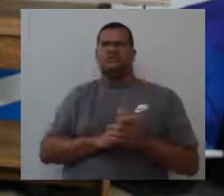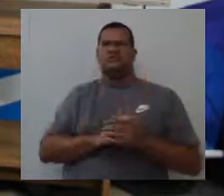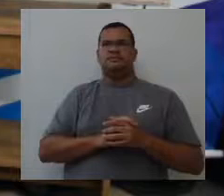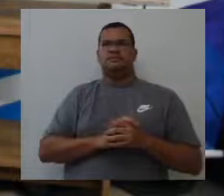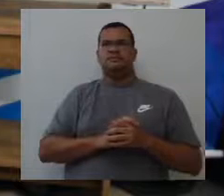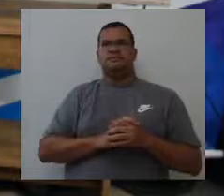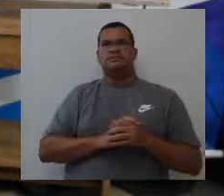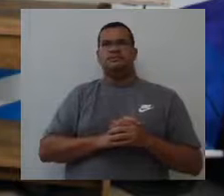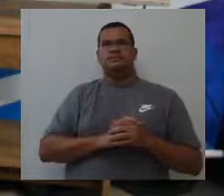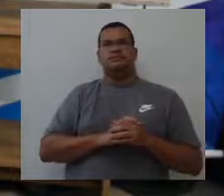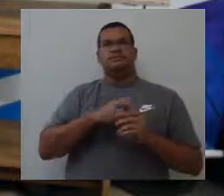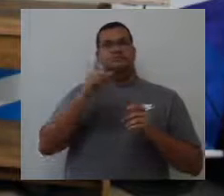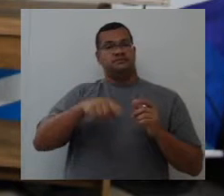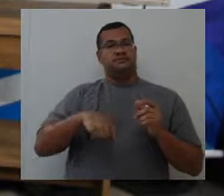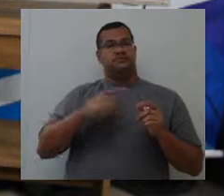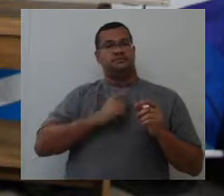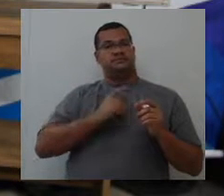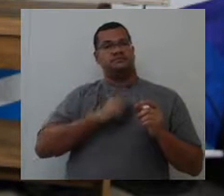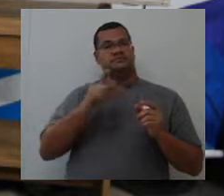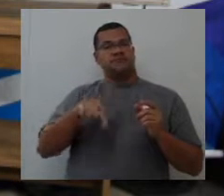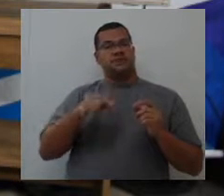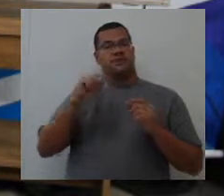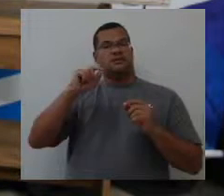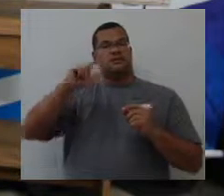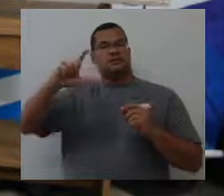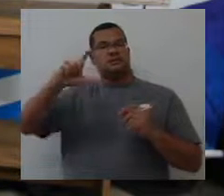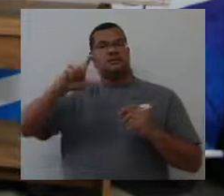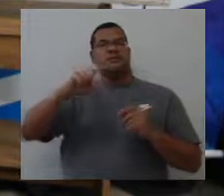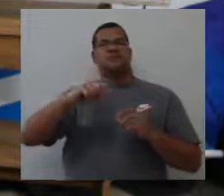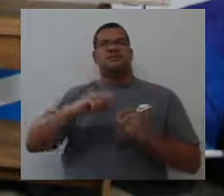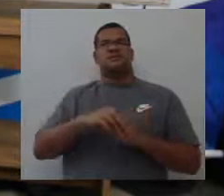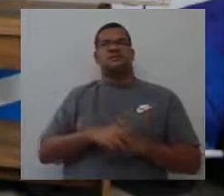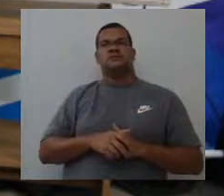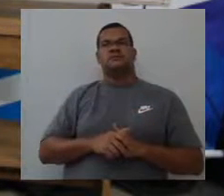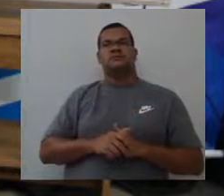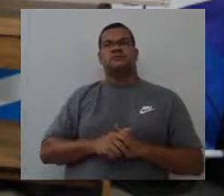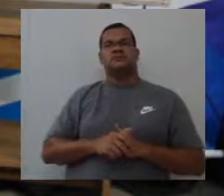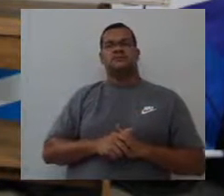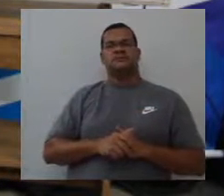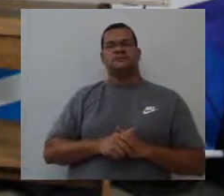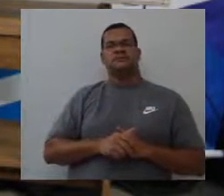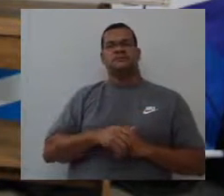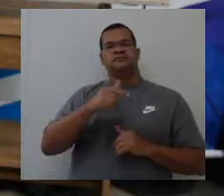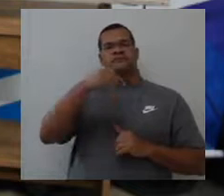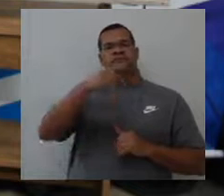dois valores indicarão para mim que teve um aumento no preço do combustível, beleza? De